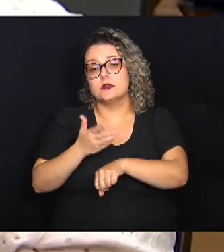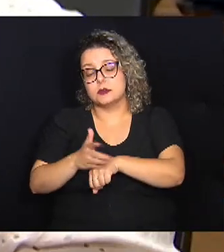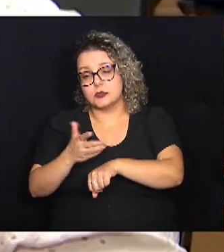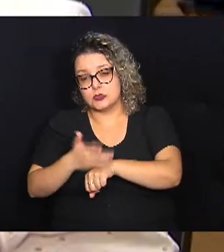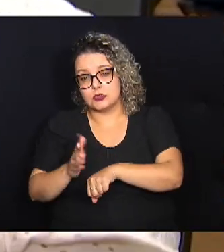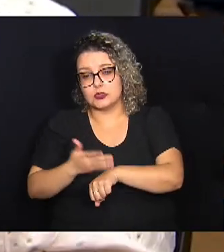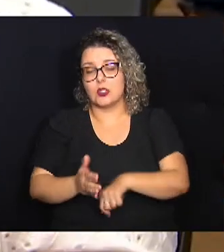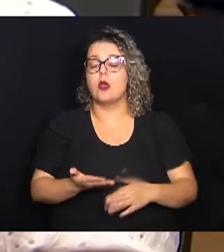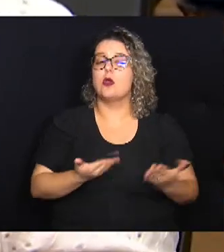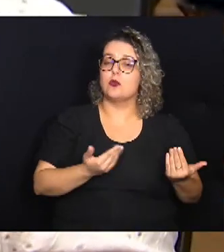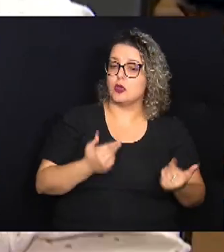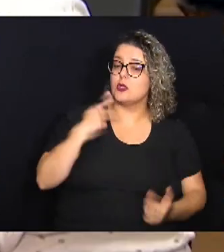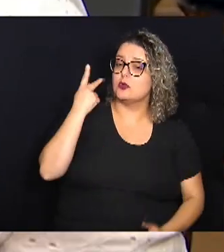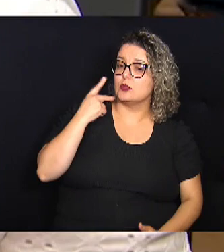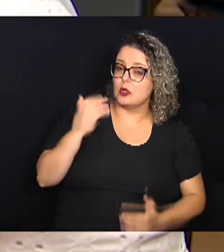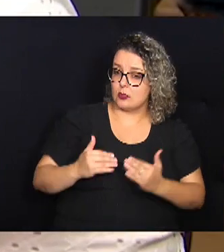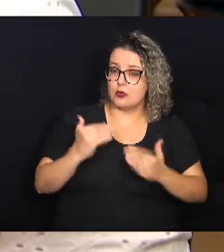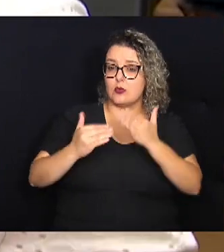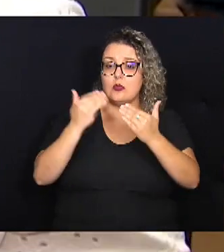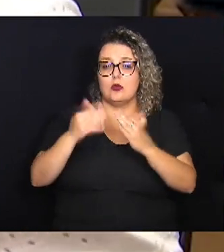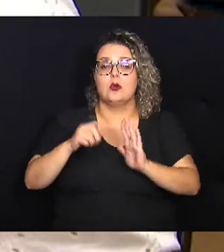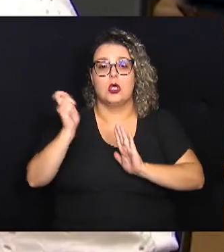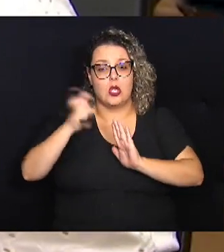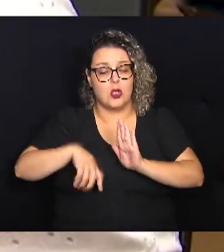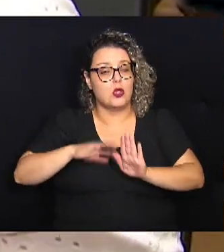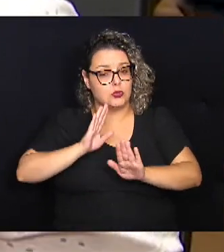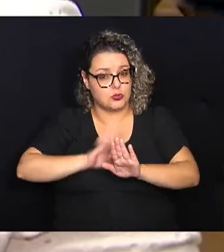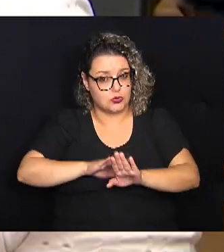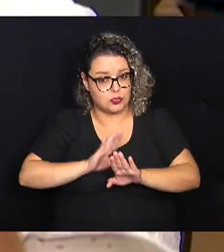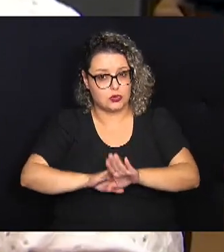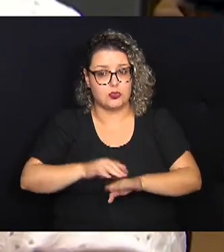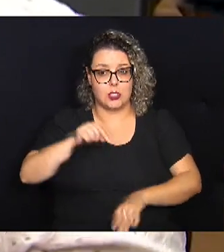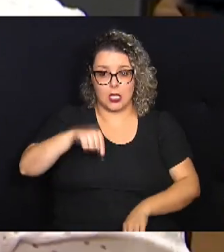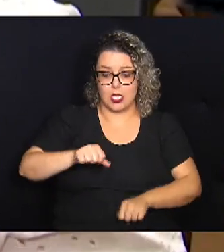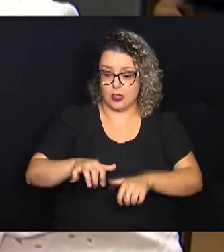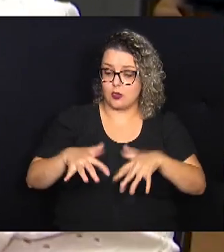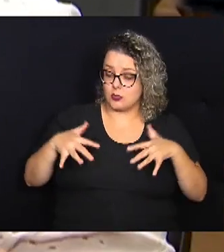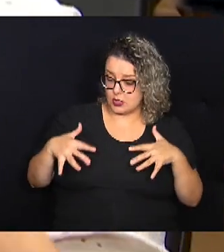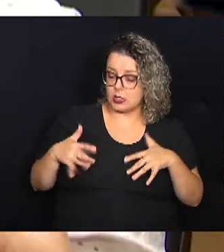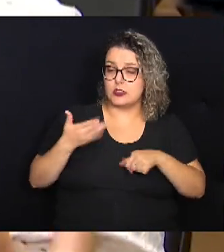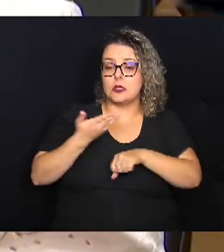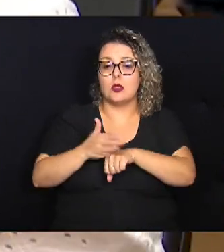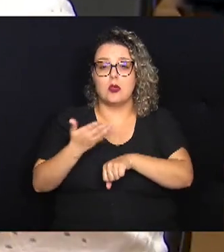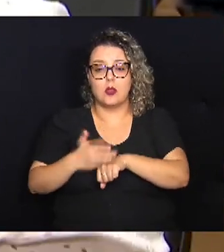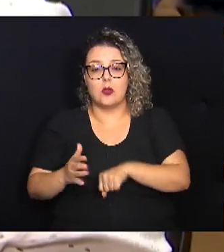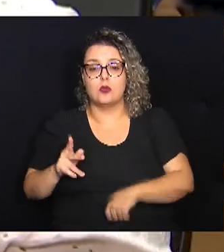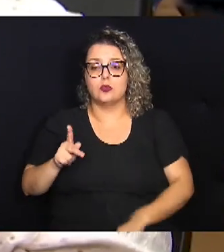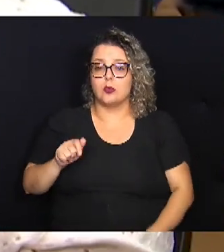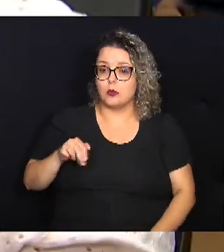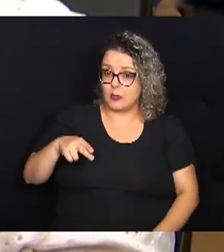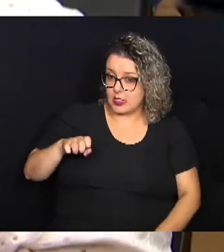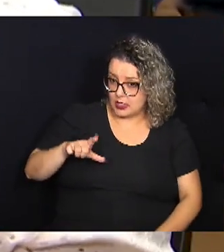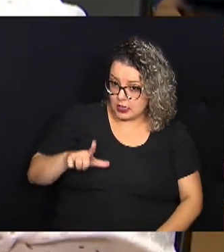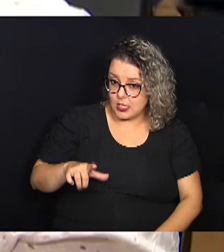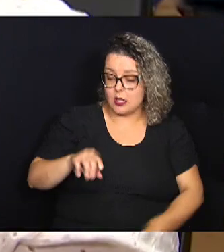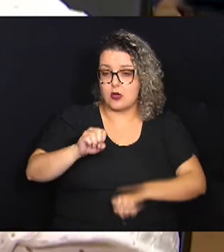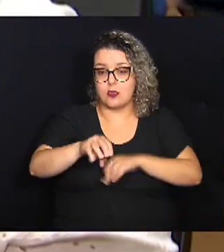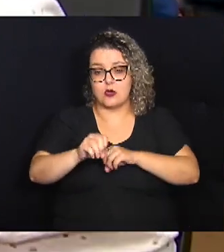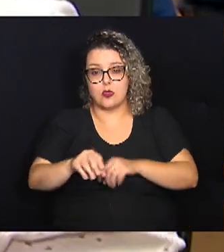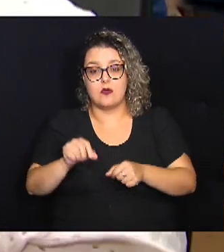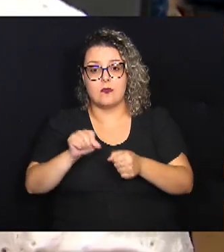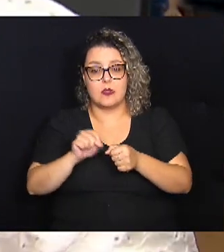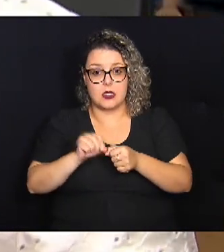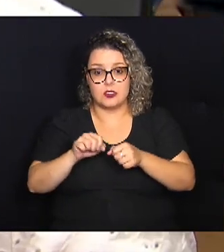os jovens vereadores desempenharem de fato as funções de vereador aqui no plenário. Então, treinamento do painel, uma aula sobre a realização da